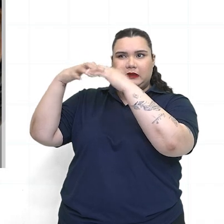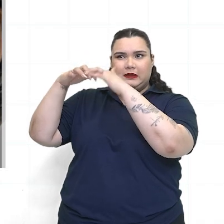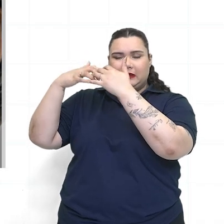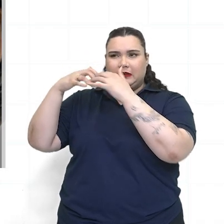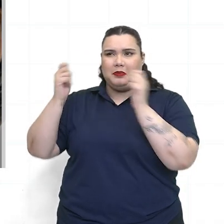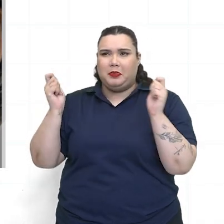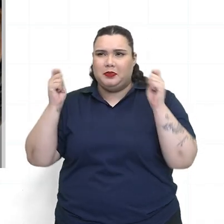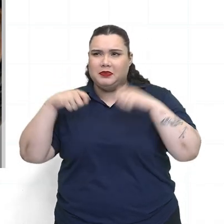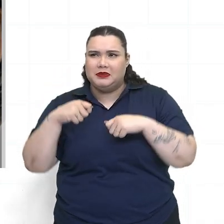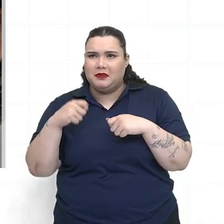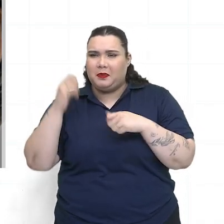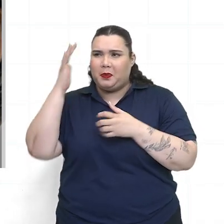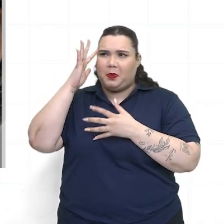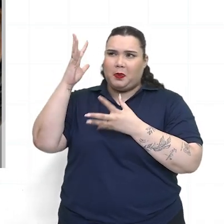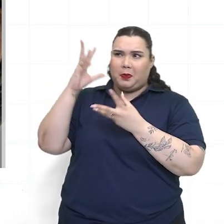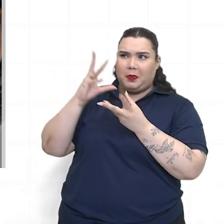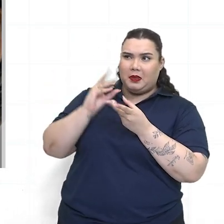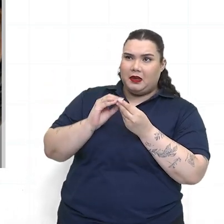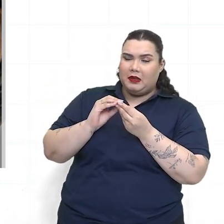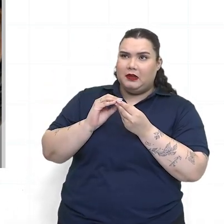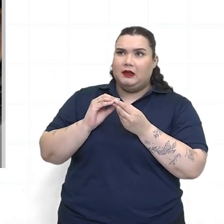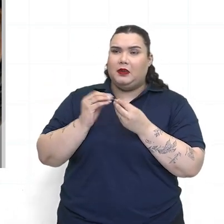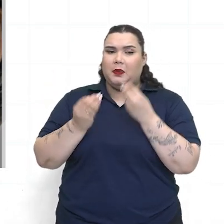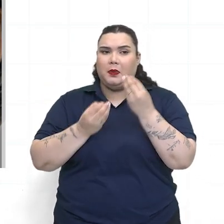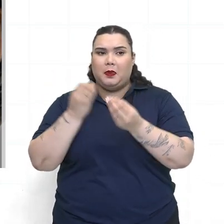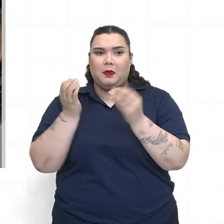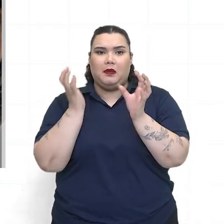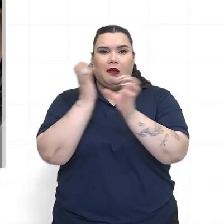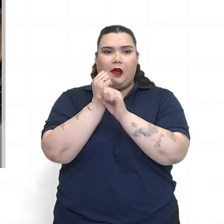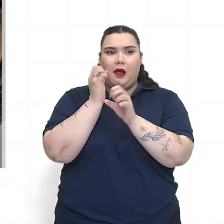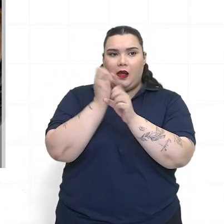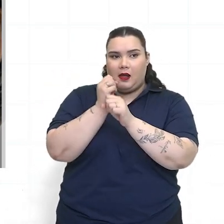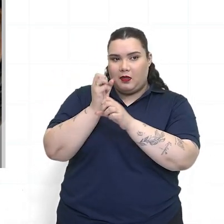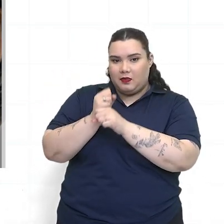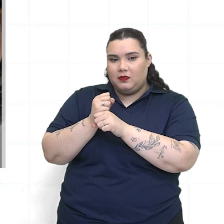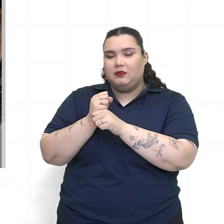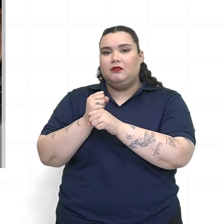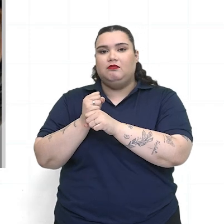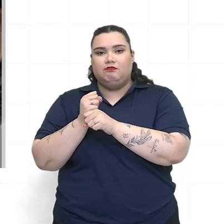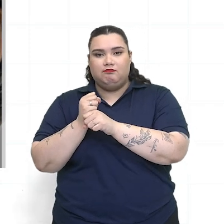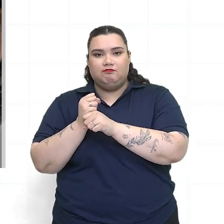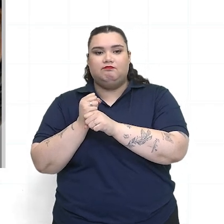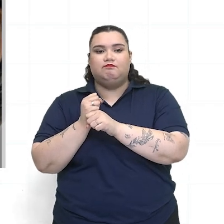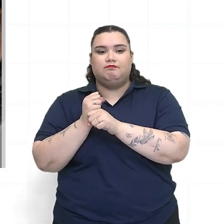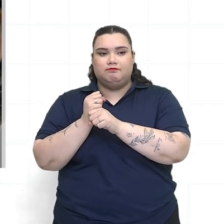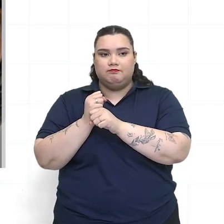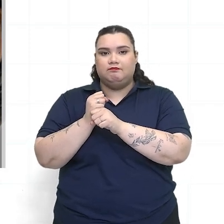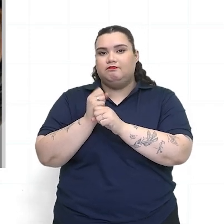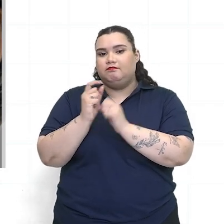realmente consegue entender ou calcular, né, essas